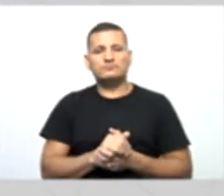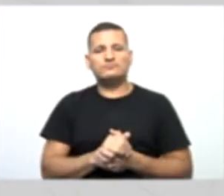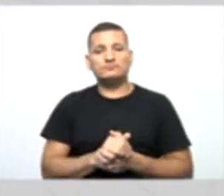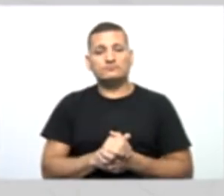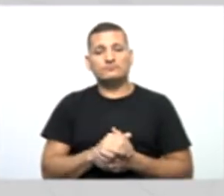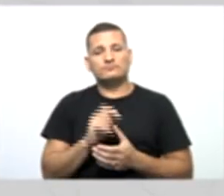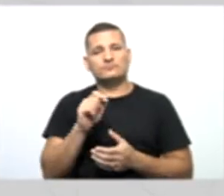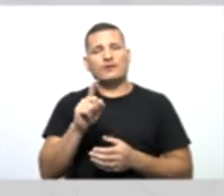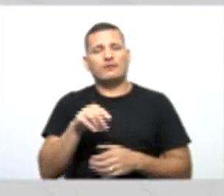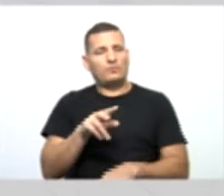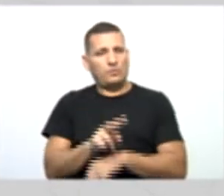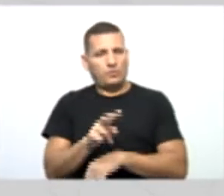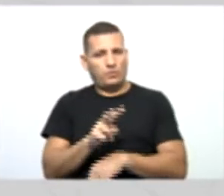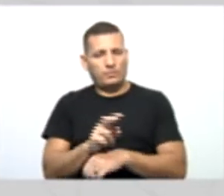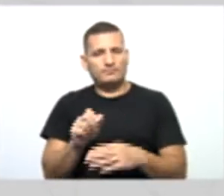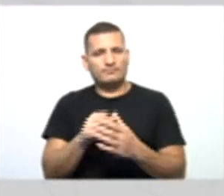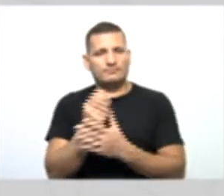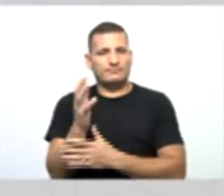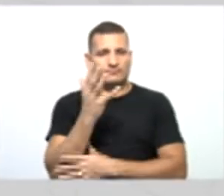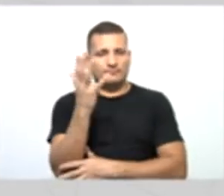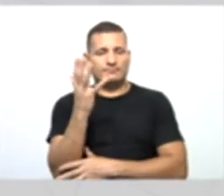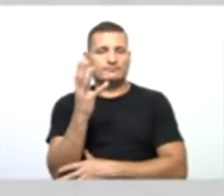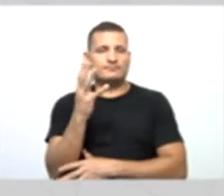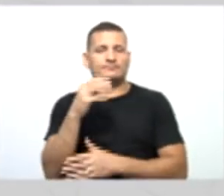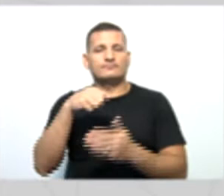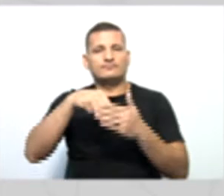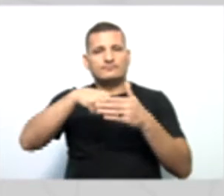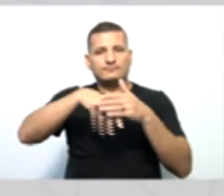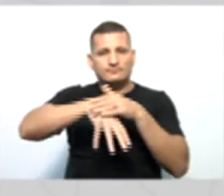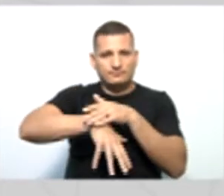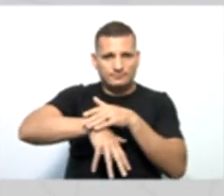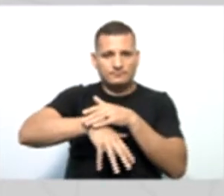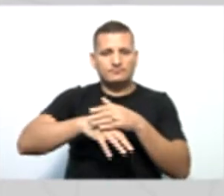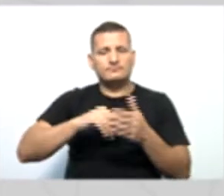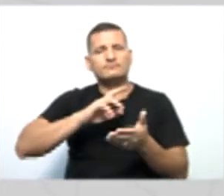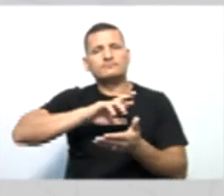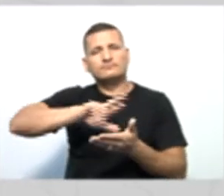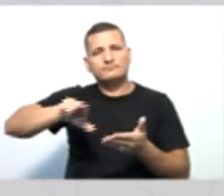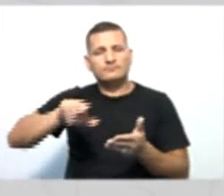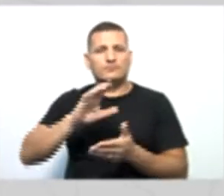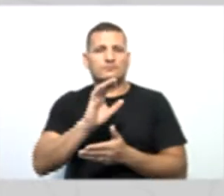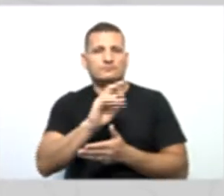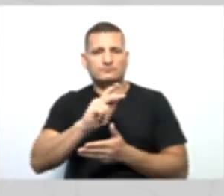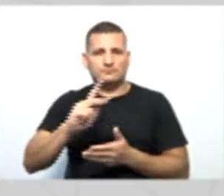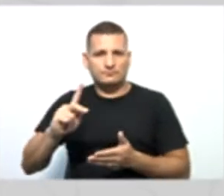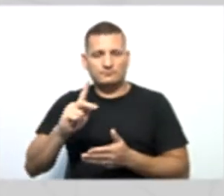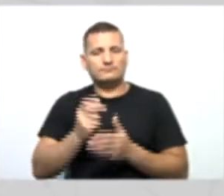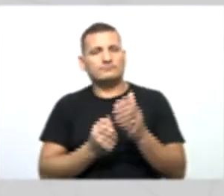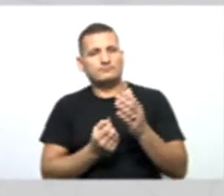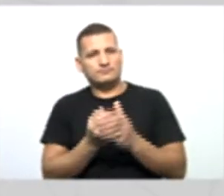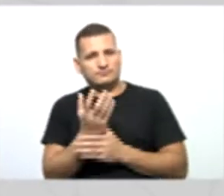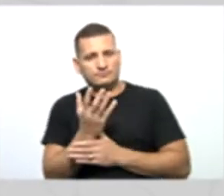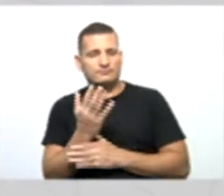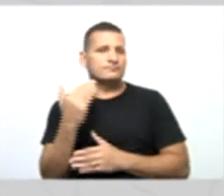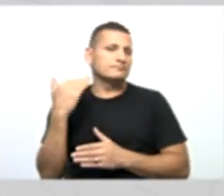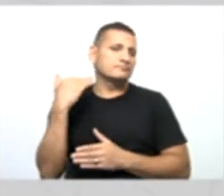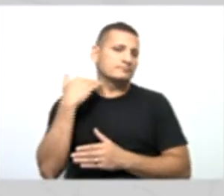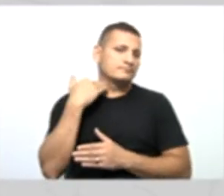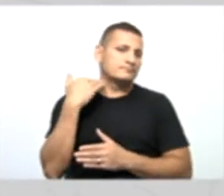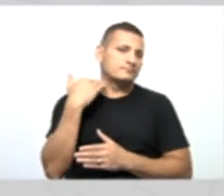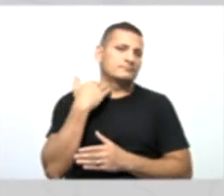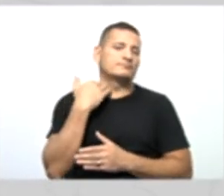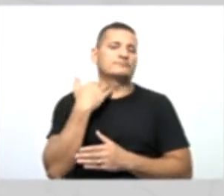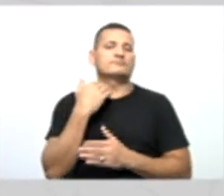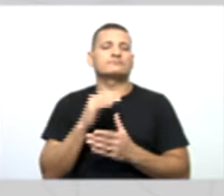é o cultivo do açaí. Os negócios envolvidos, cooperativas de produtores de açaí, bancos, agências